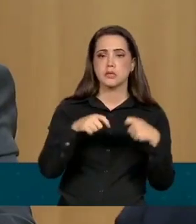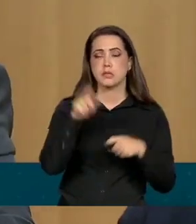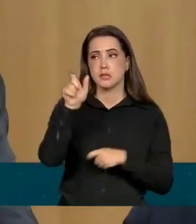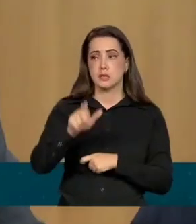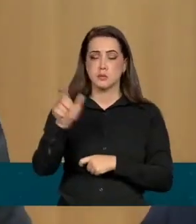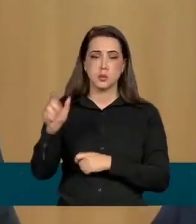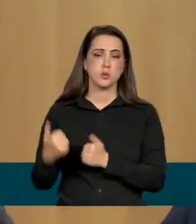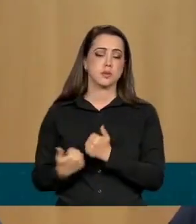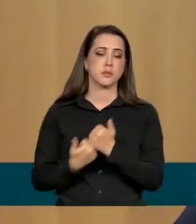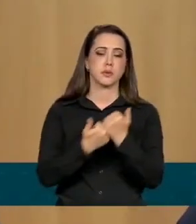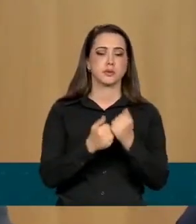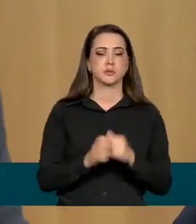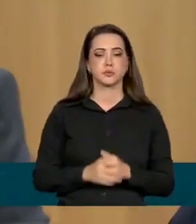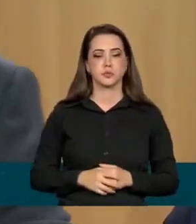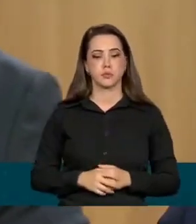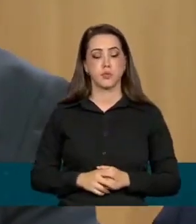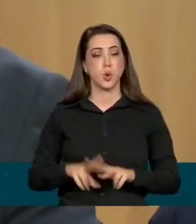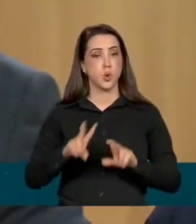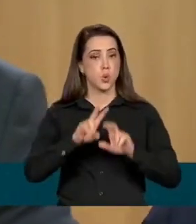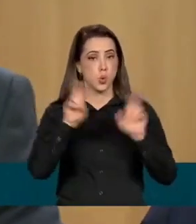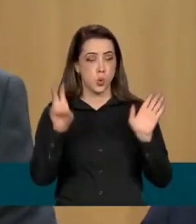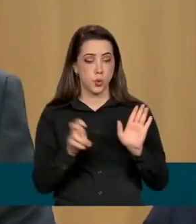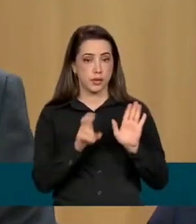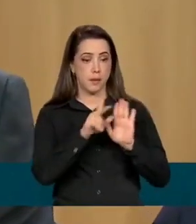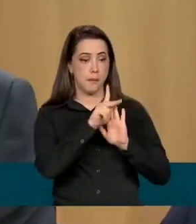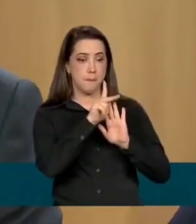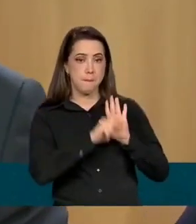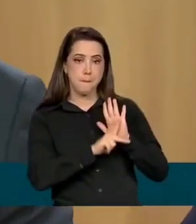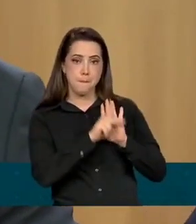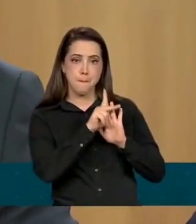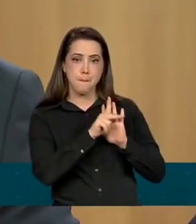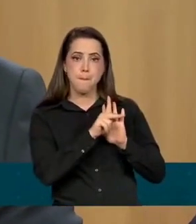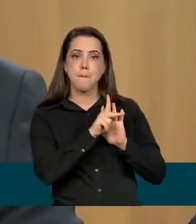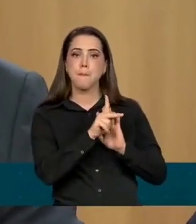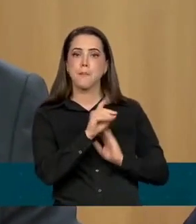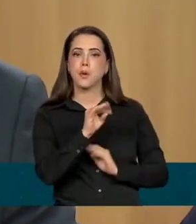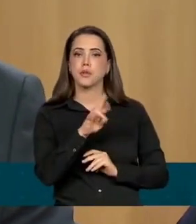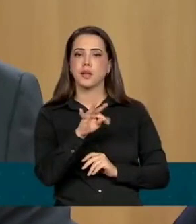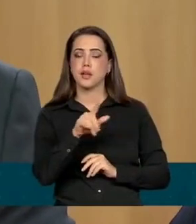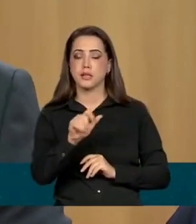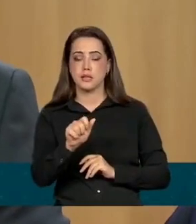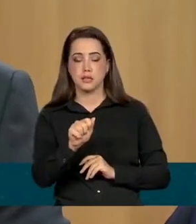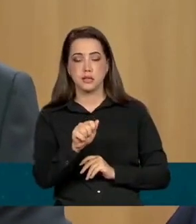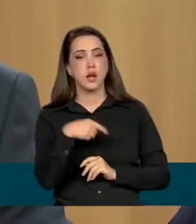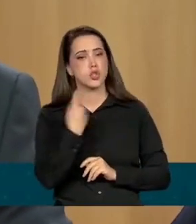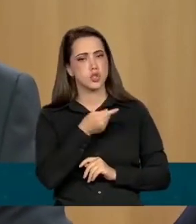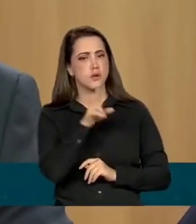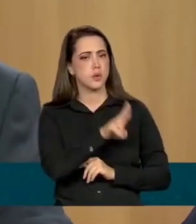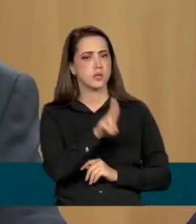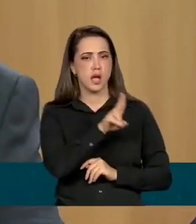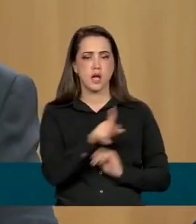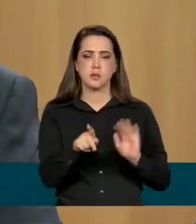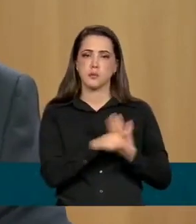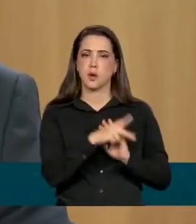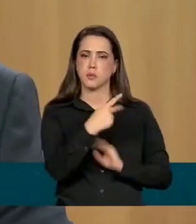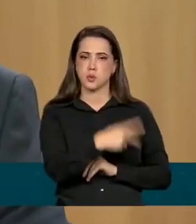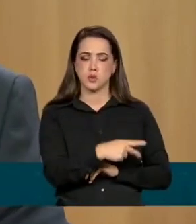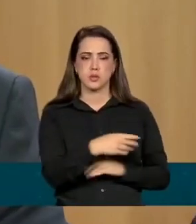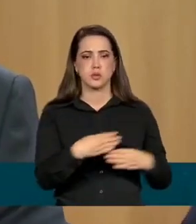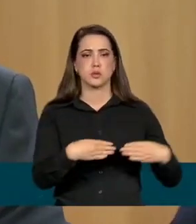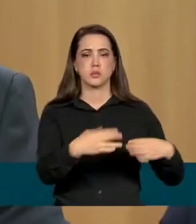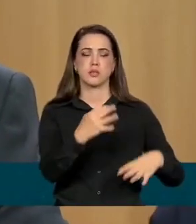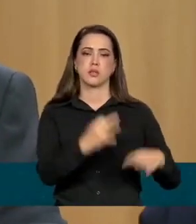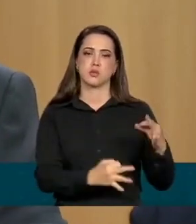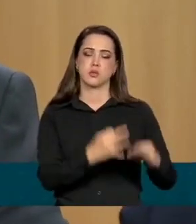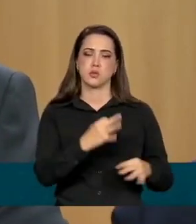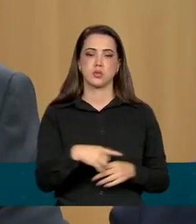mundo? Em relação à portaria, nós vamos usar apenas os nossos próprios meios, ou seja, são meios do Ministério da